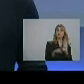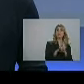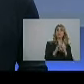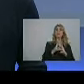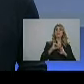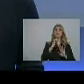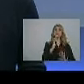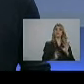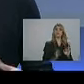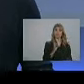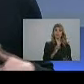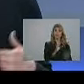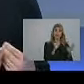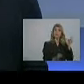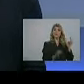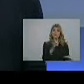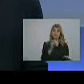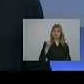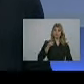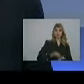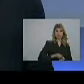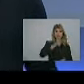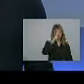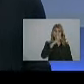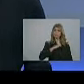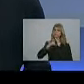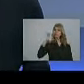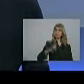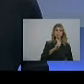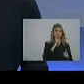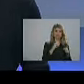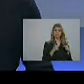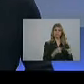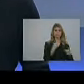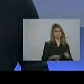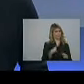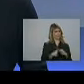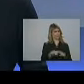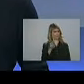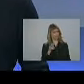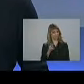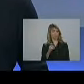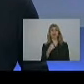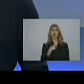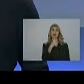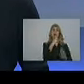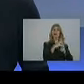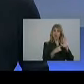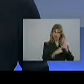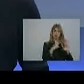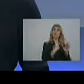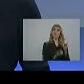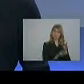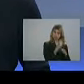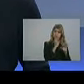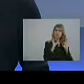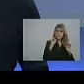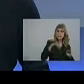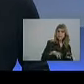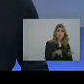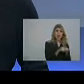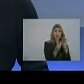decisão judicial, ela diz que o Uber ele tem o direito de funcionar na cidade do Rio de Janeiro. Eu vou regulamentar o Uber e